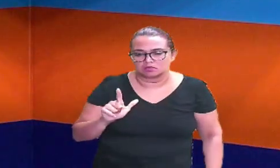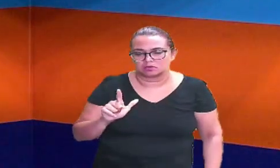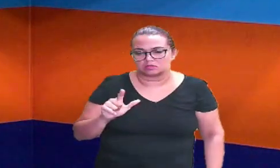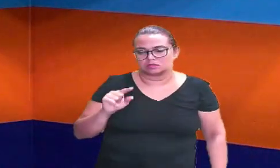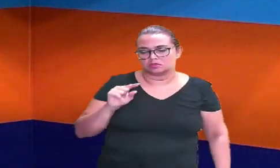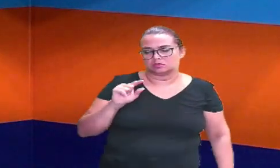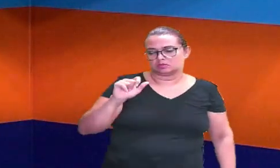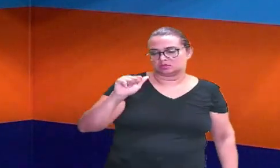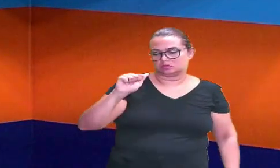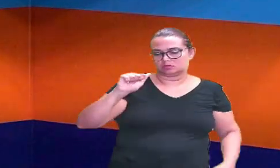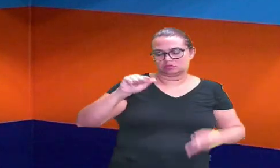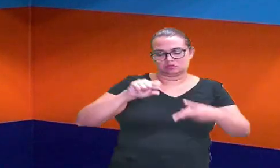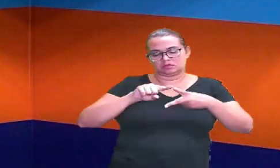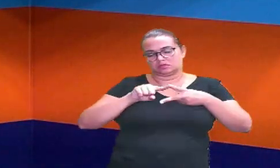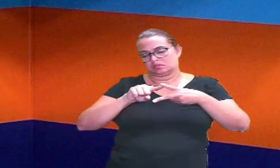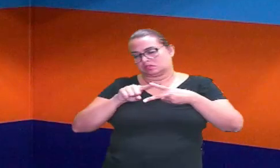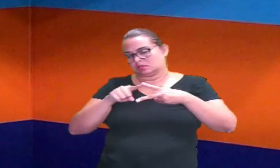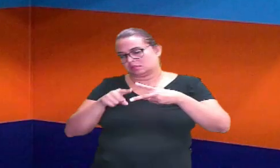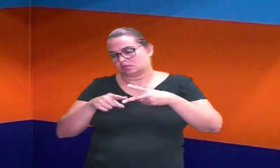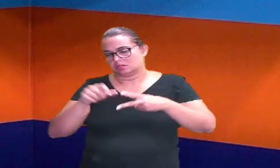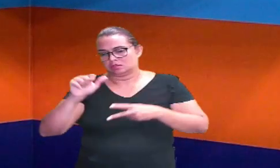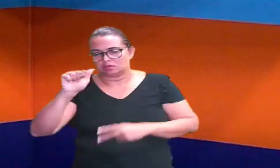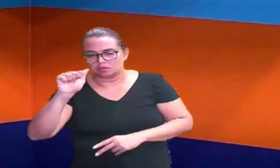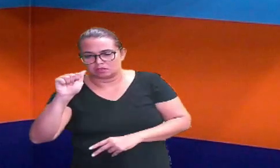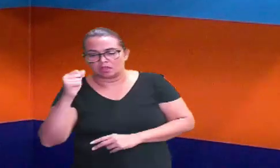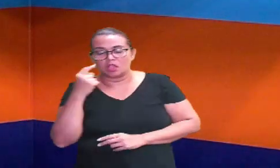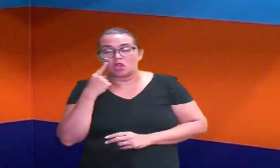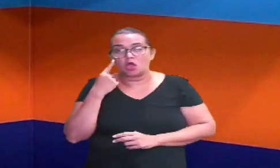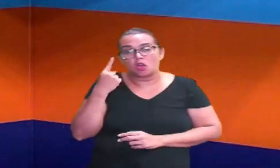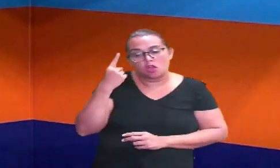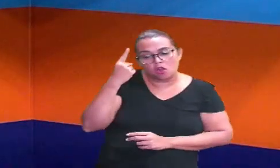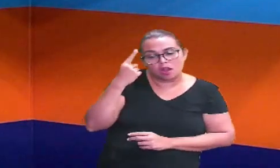Essa abertura, esse espaço azulzinho aí,